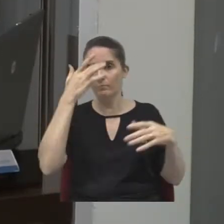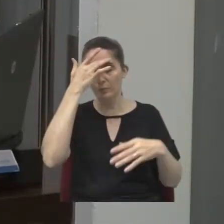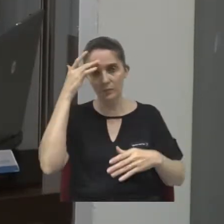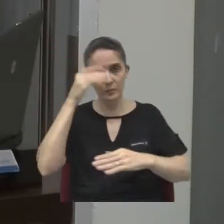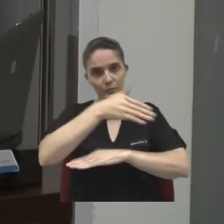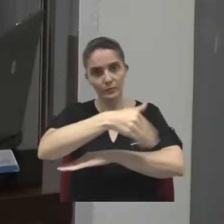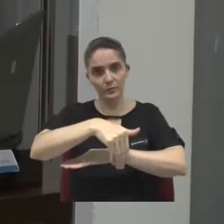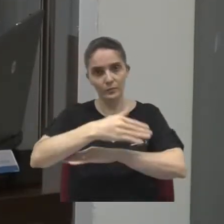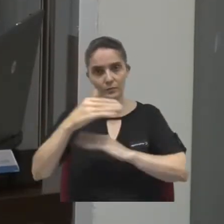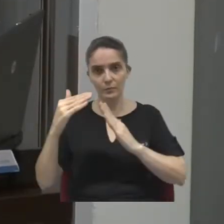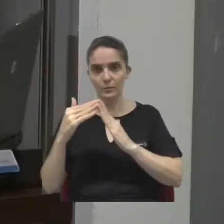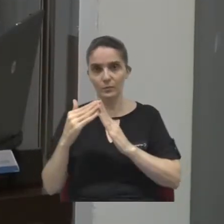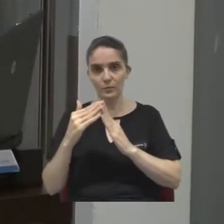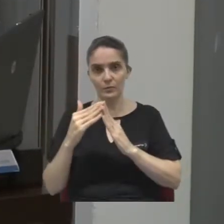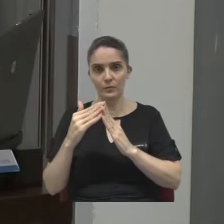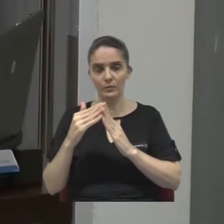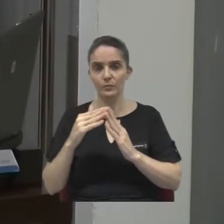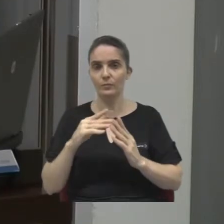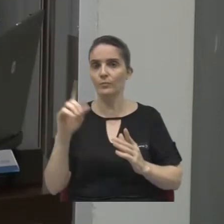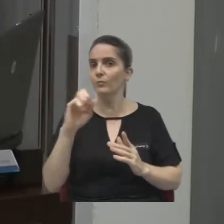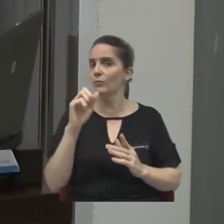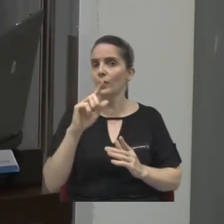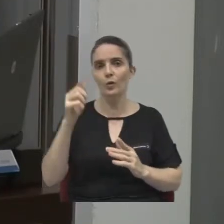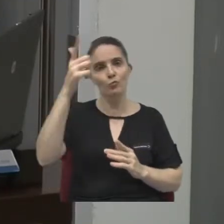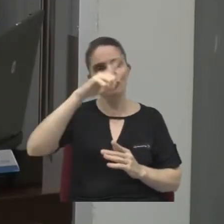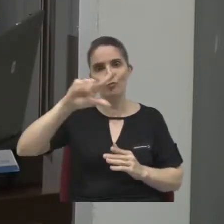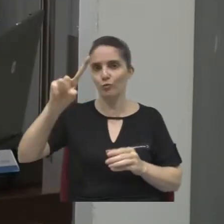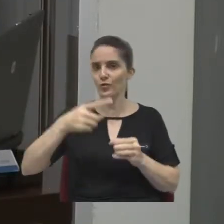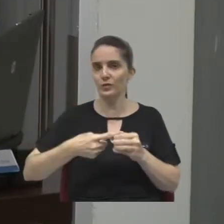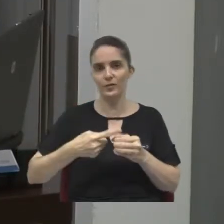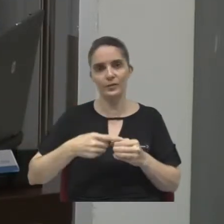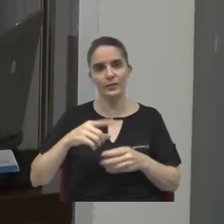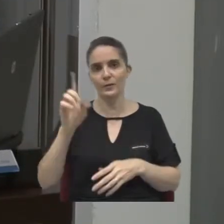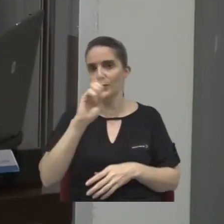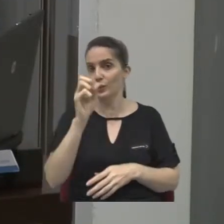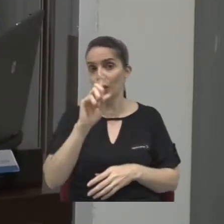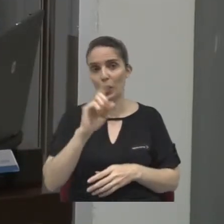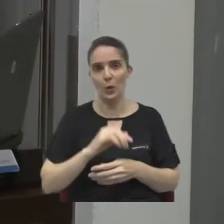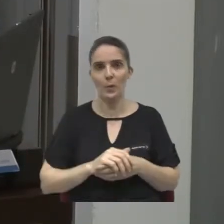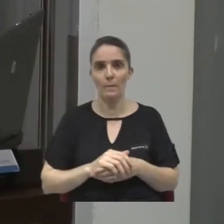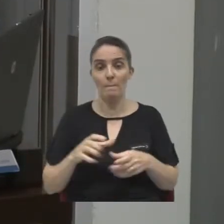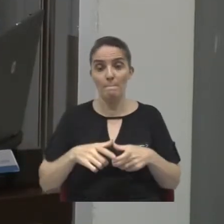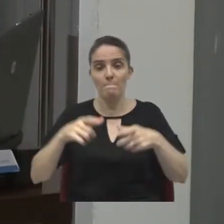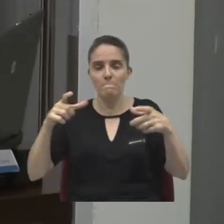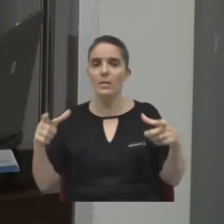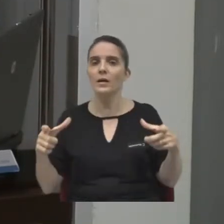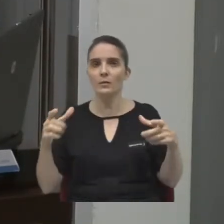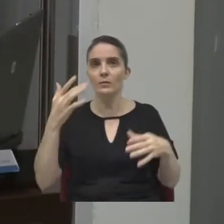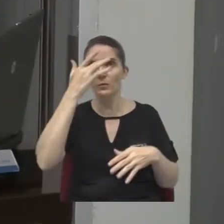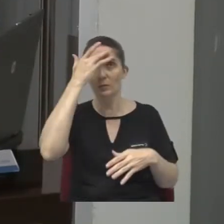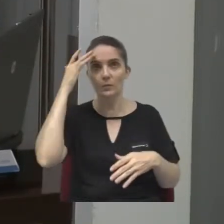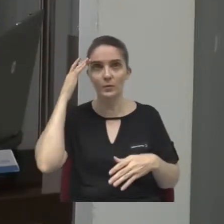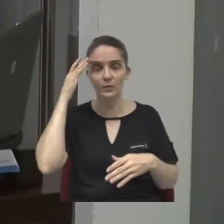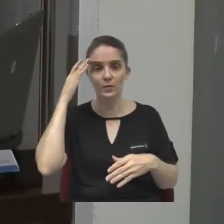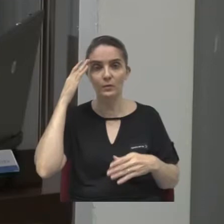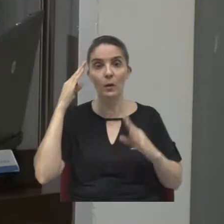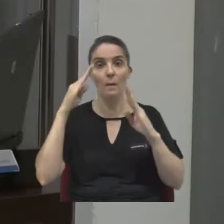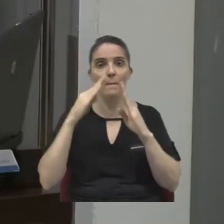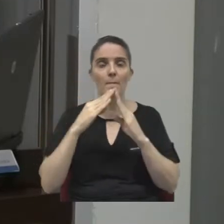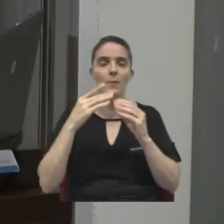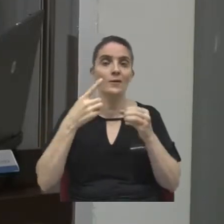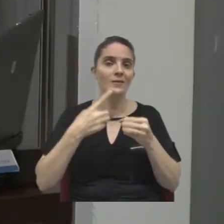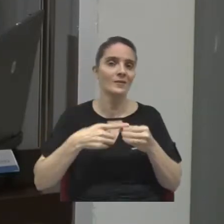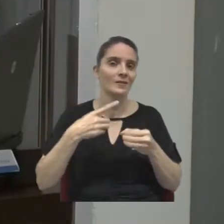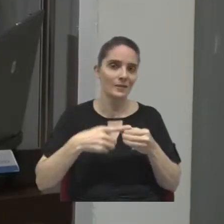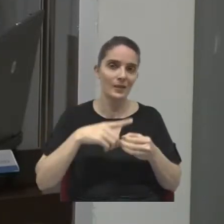rua não são das cidades de fora, são das cidades de Limeira. Você me dá uma parte. Só um minutinho para eu não perder o raciocínio. São